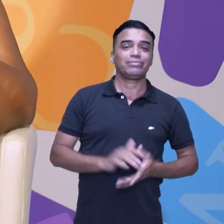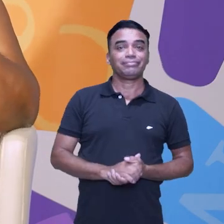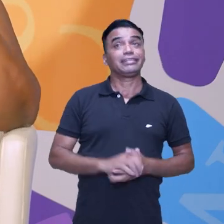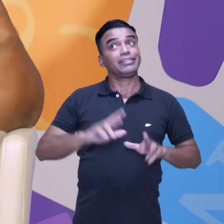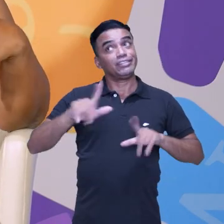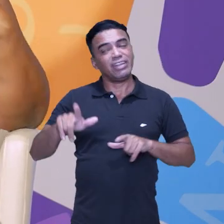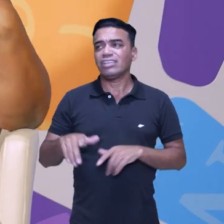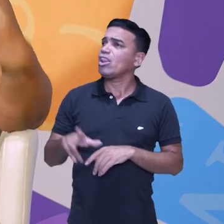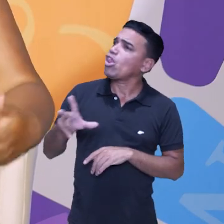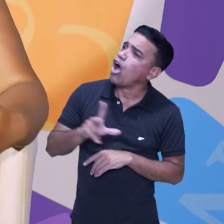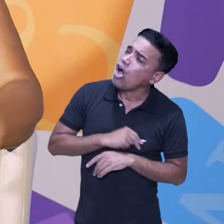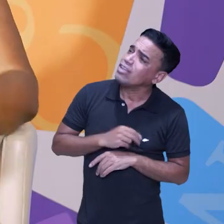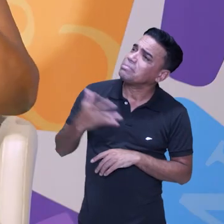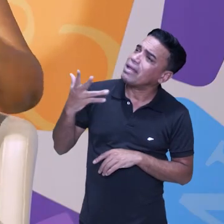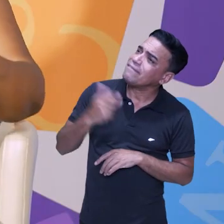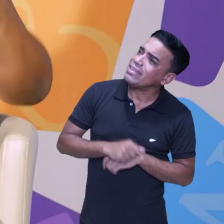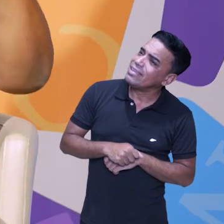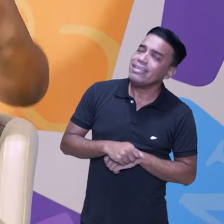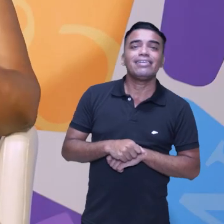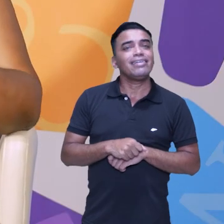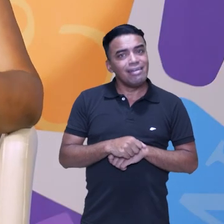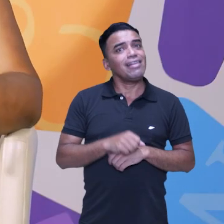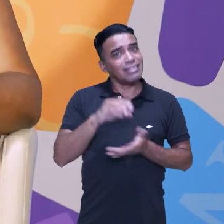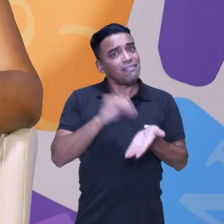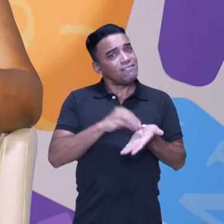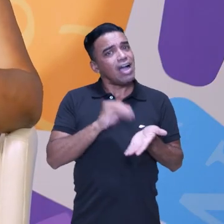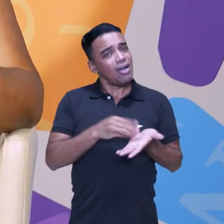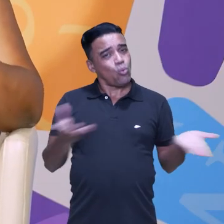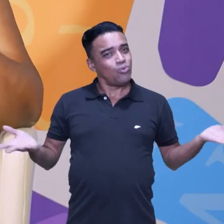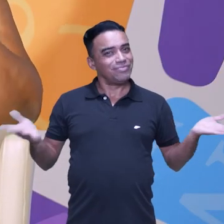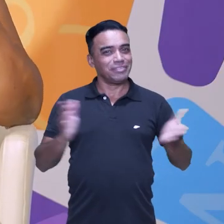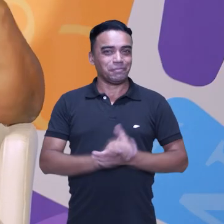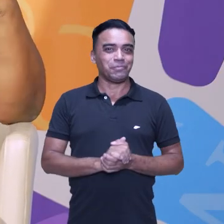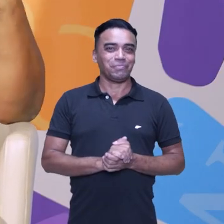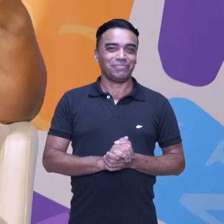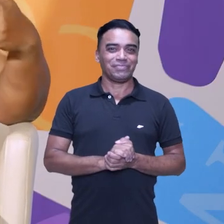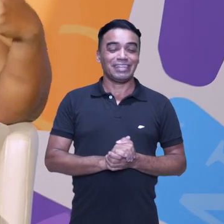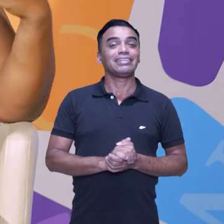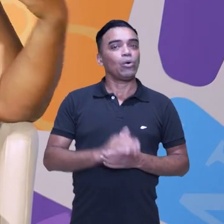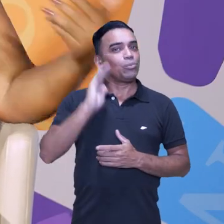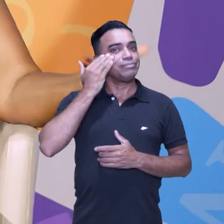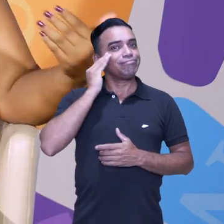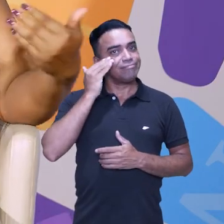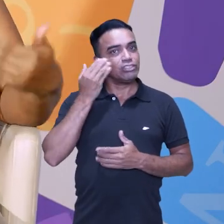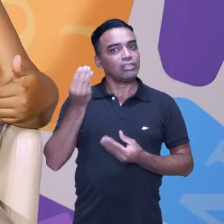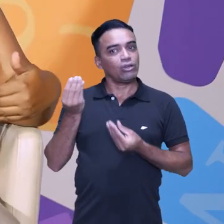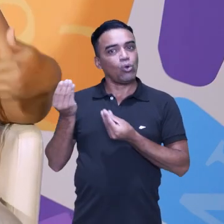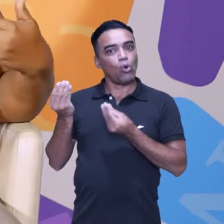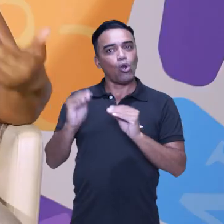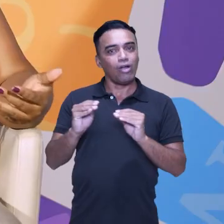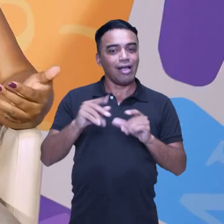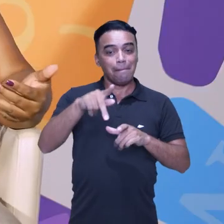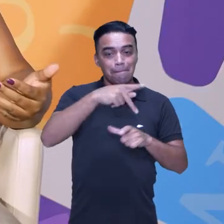de outros que falavam assim, nossa, que maravilha, é isso, era isso que estava precisando. Né? Quando a gente entende que tem que ser colocado na Praça da